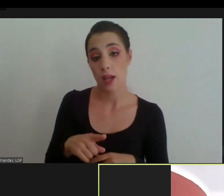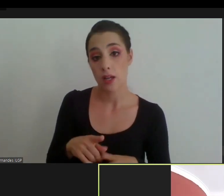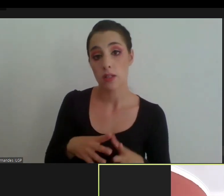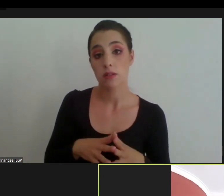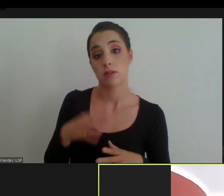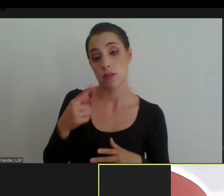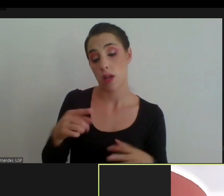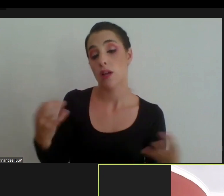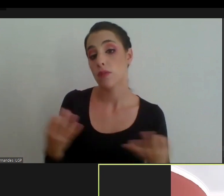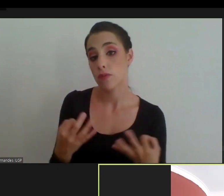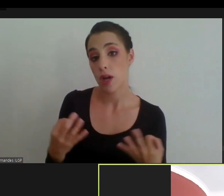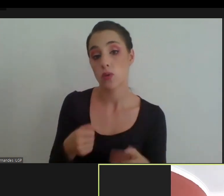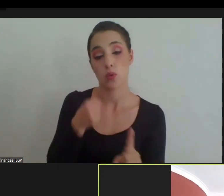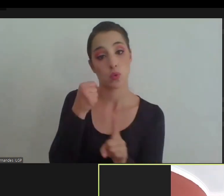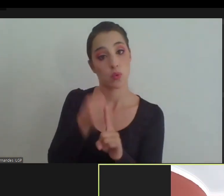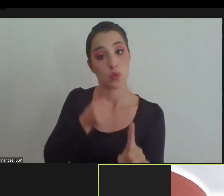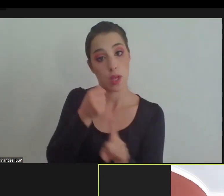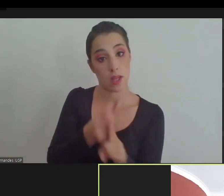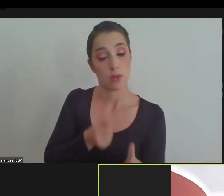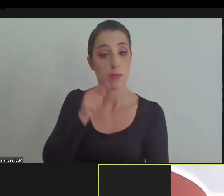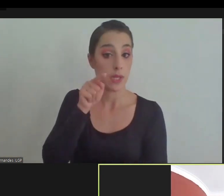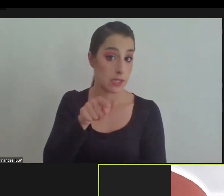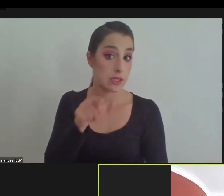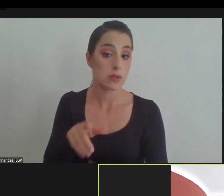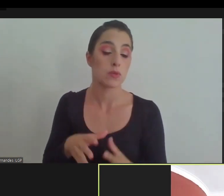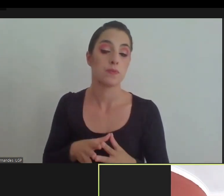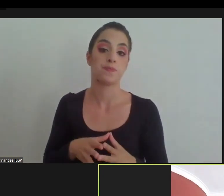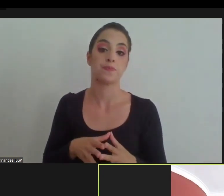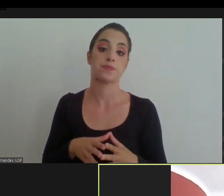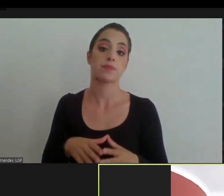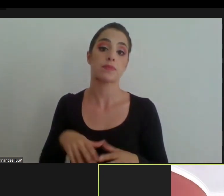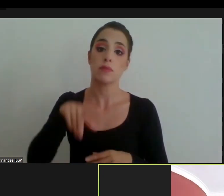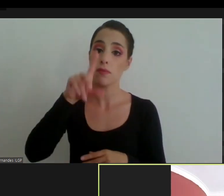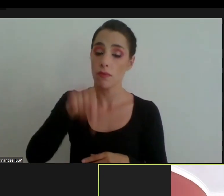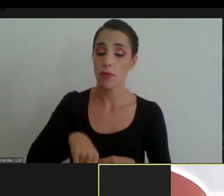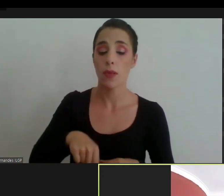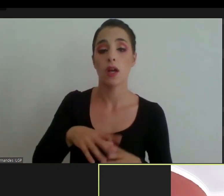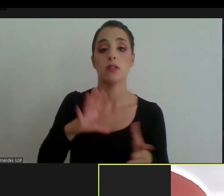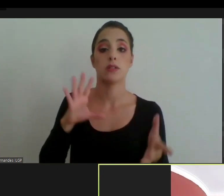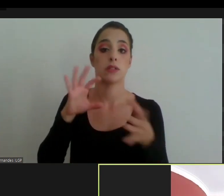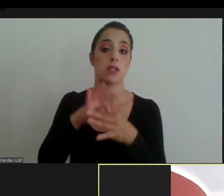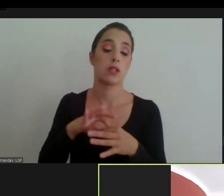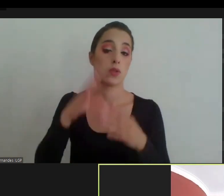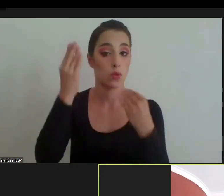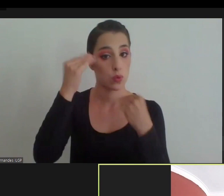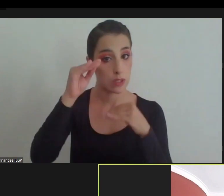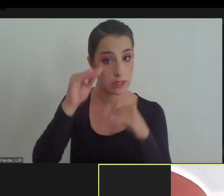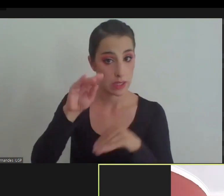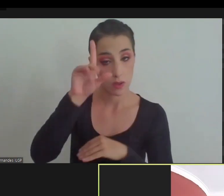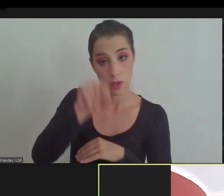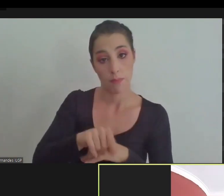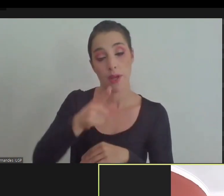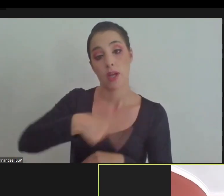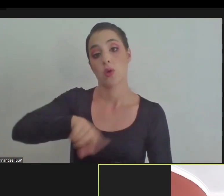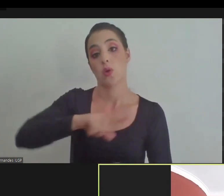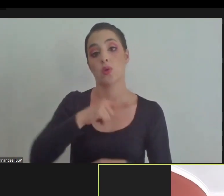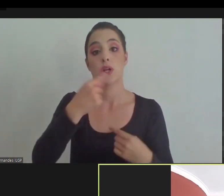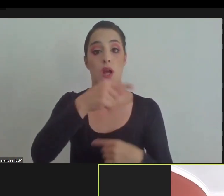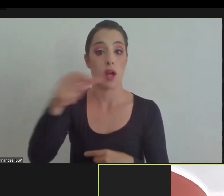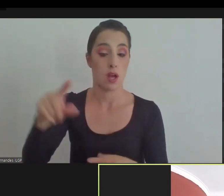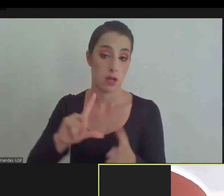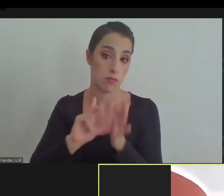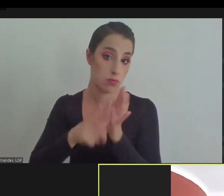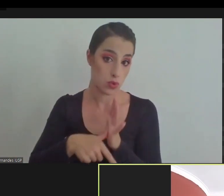facto lutado para este paradigma, e a nível da educação também temos um projeto